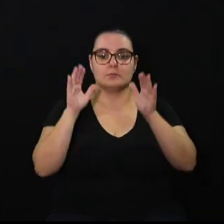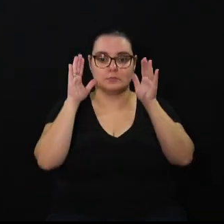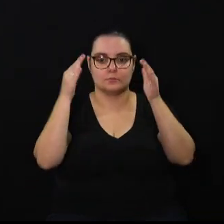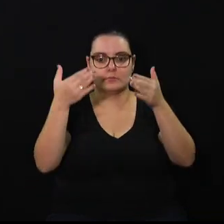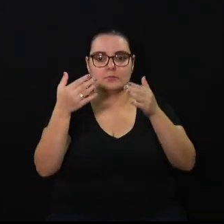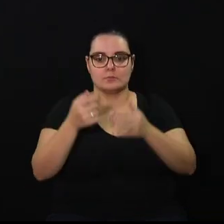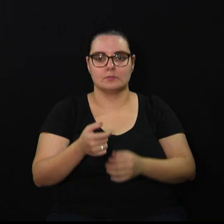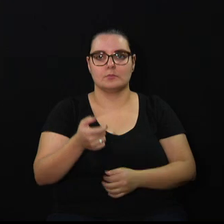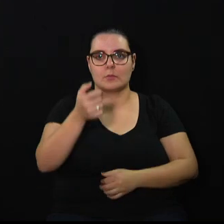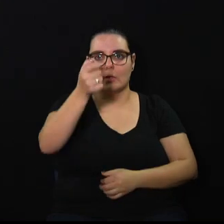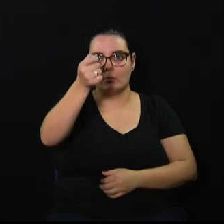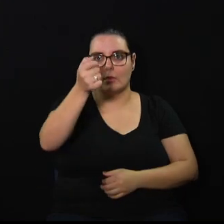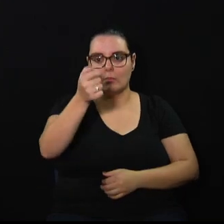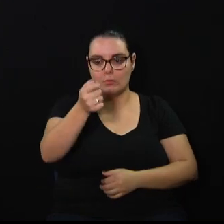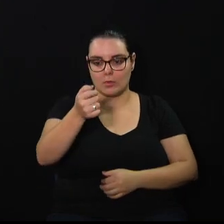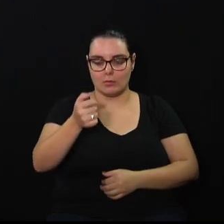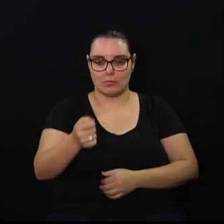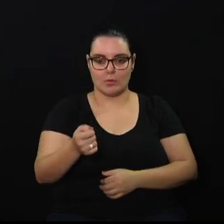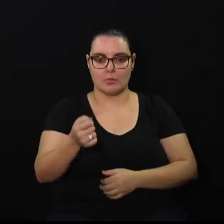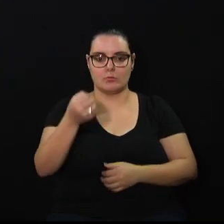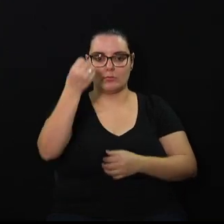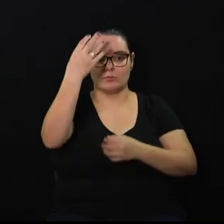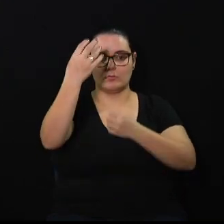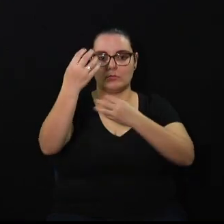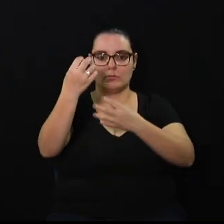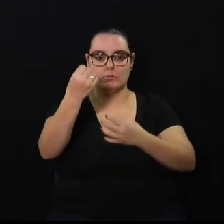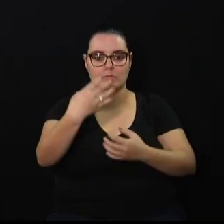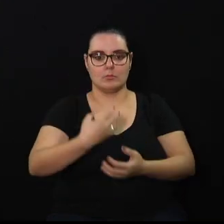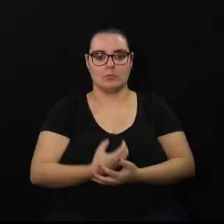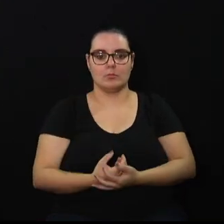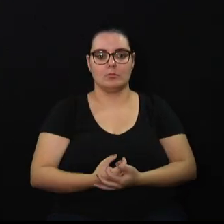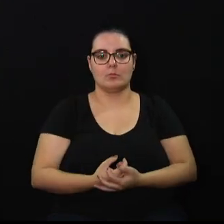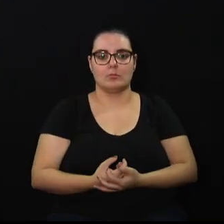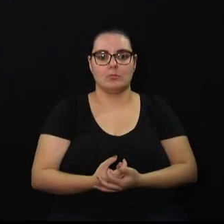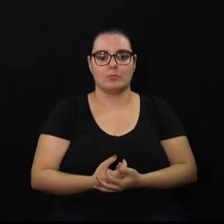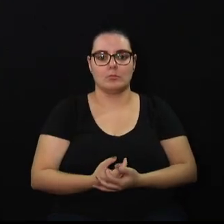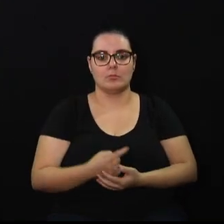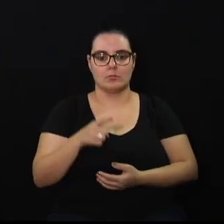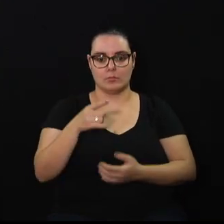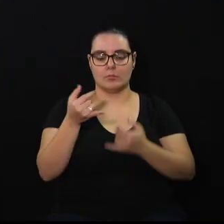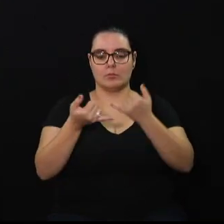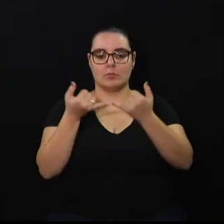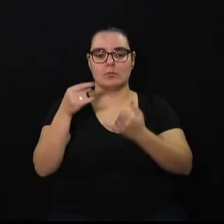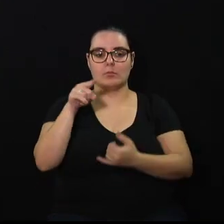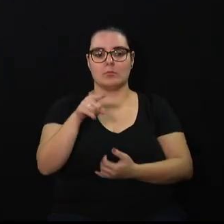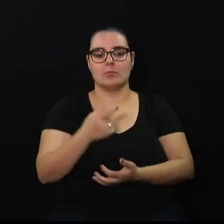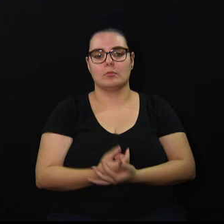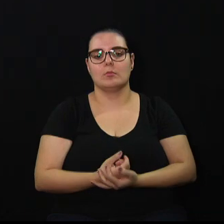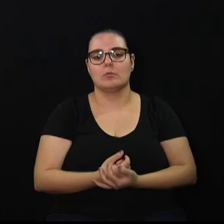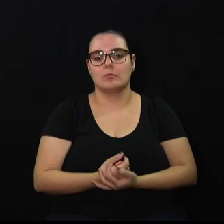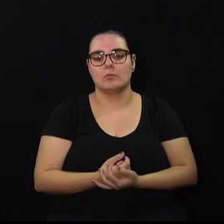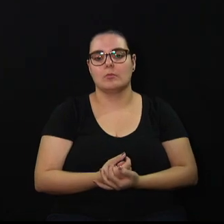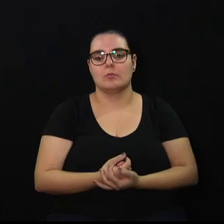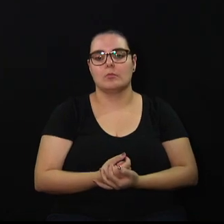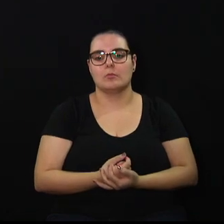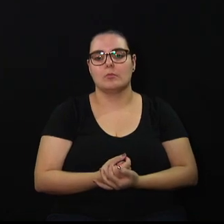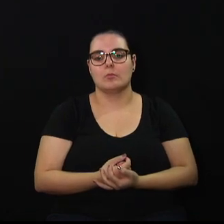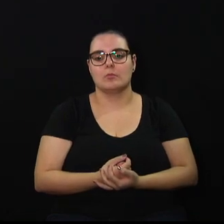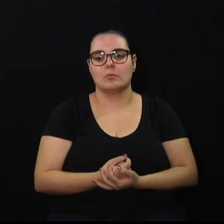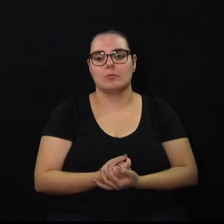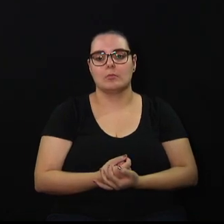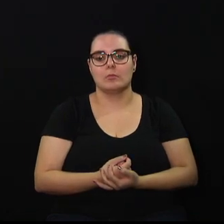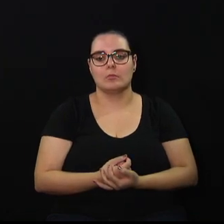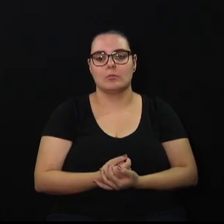muda a cor intermitentemente e esse tipo de brinquedo aí estão aqueles tipos de de luzes que